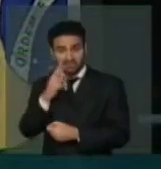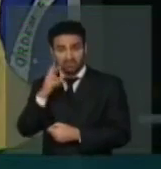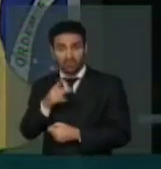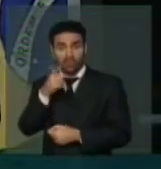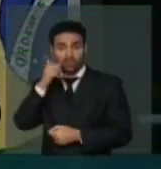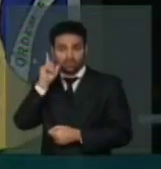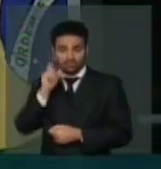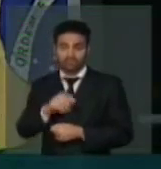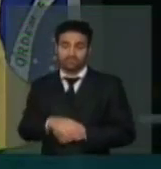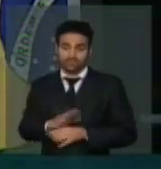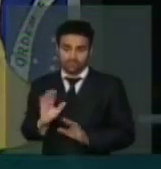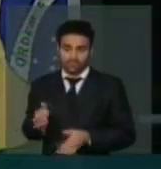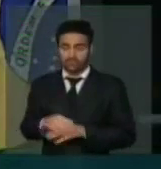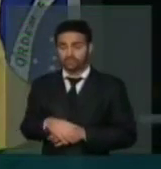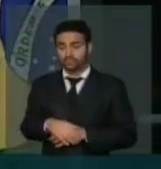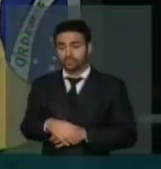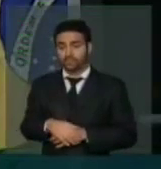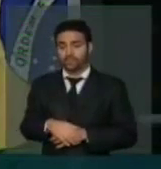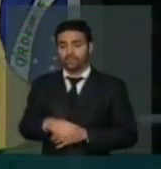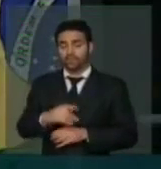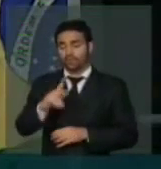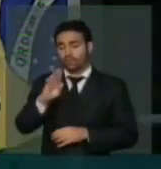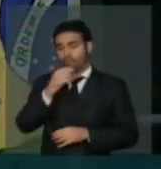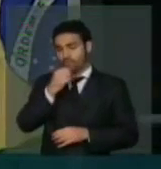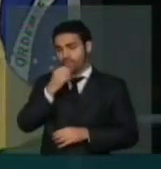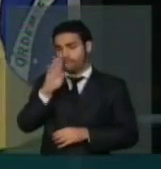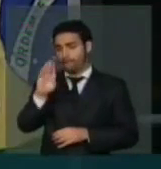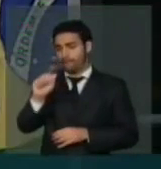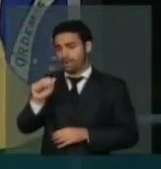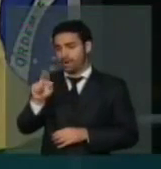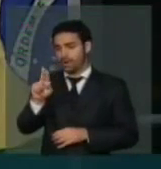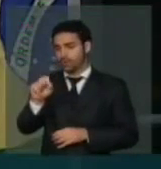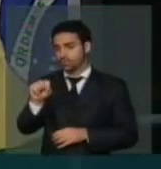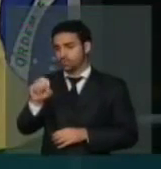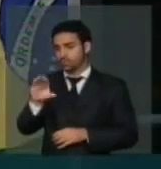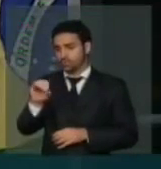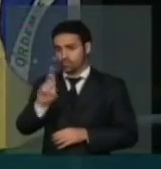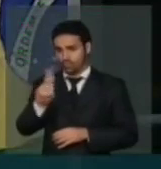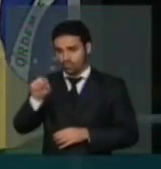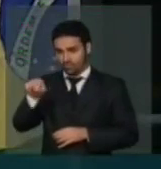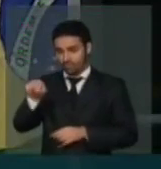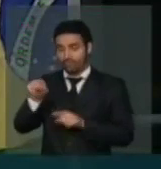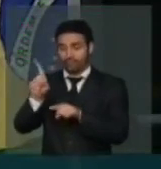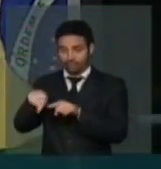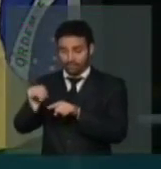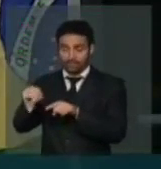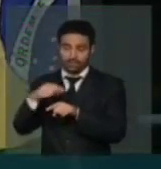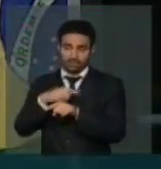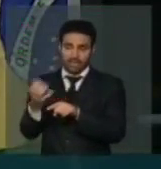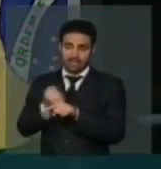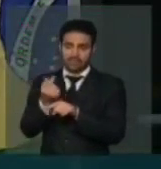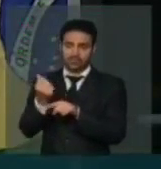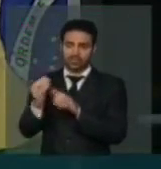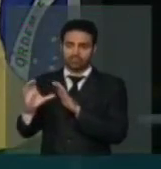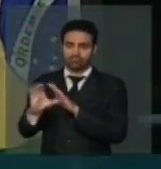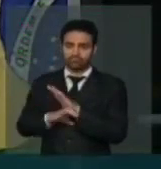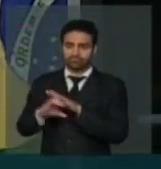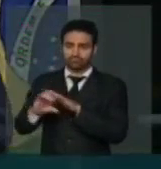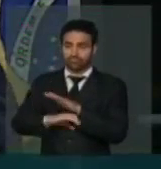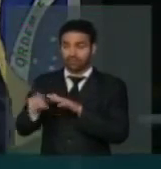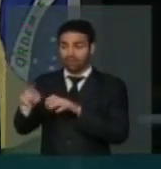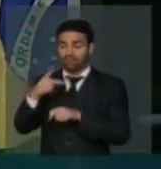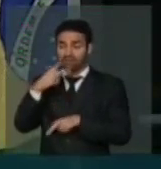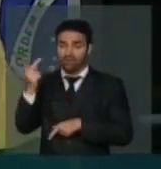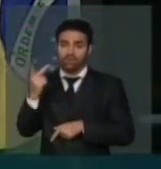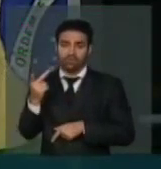foi citado pelo senhor Pedro Barusso, um dos operadores e beneficiários, e disse com todas